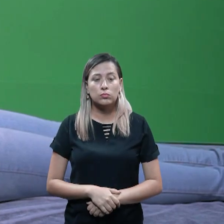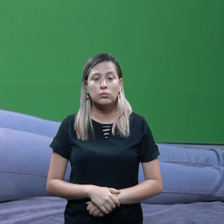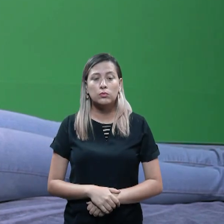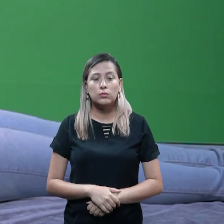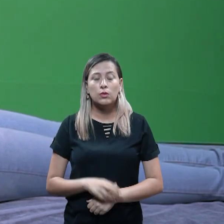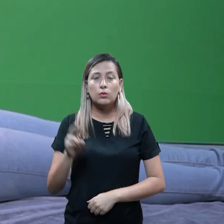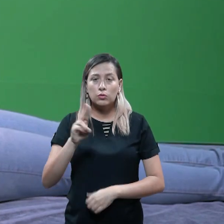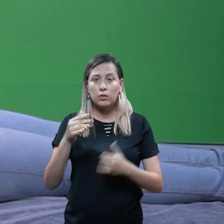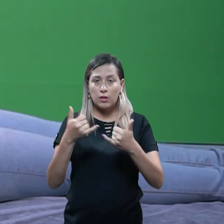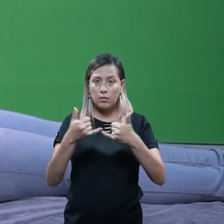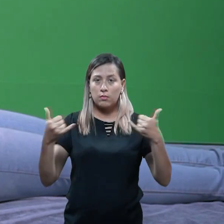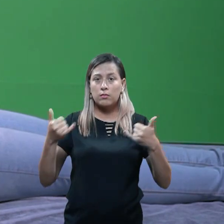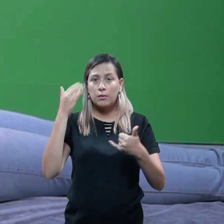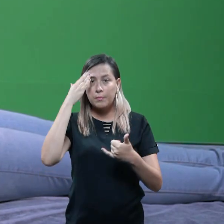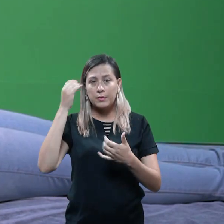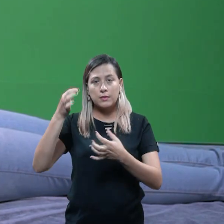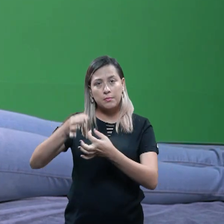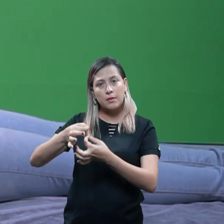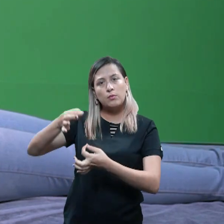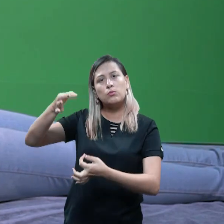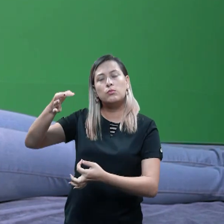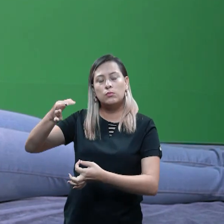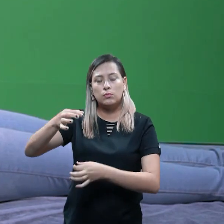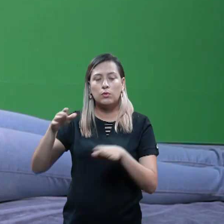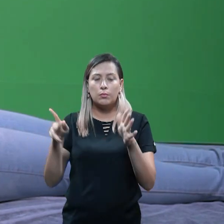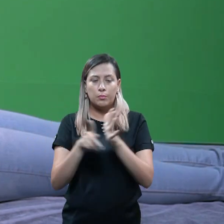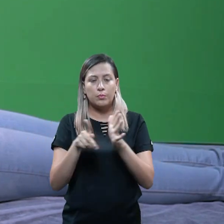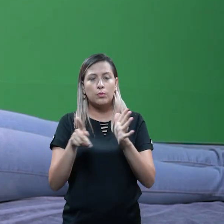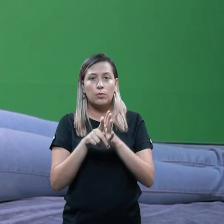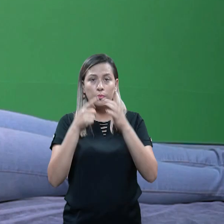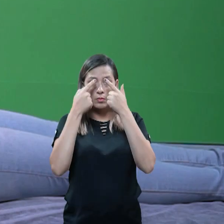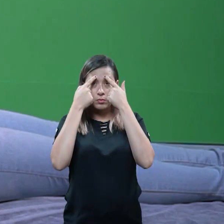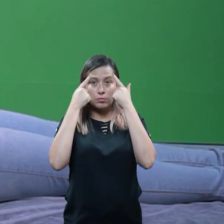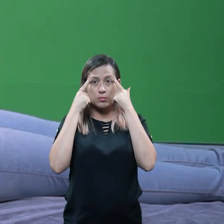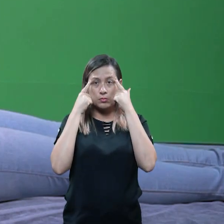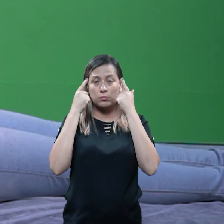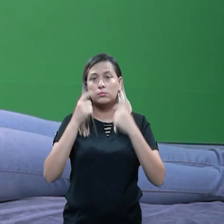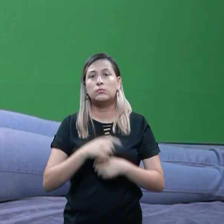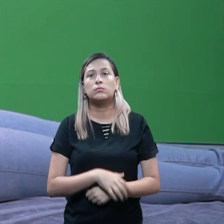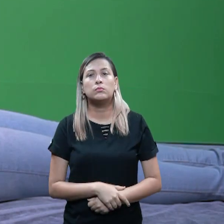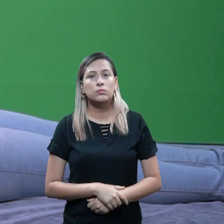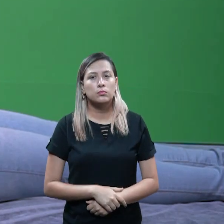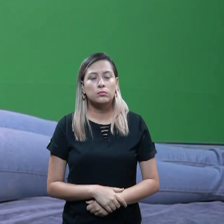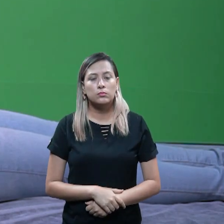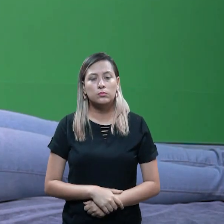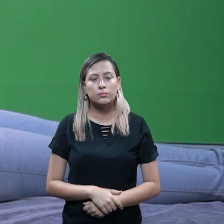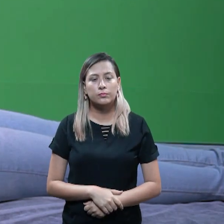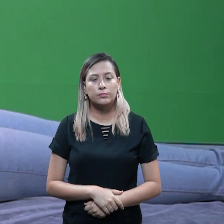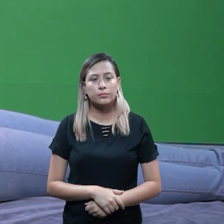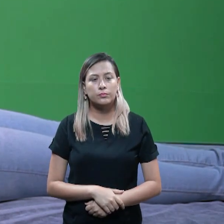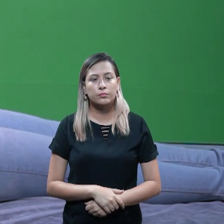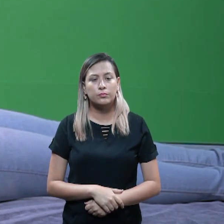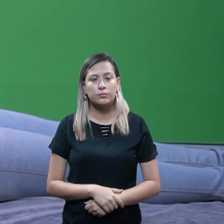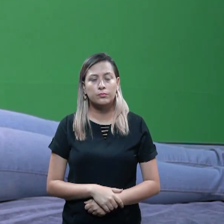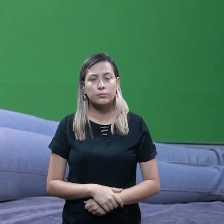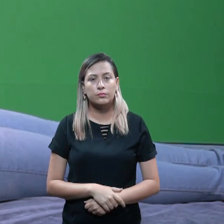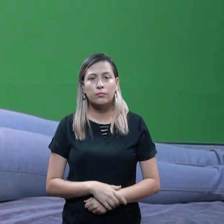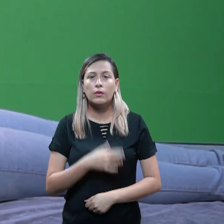sobrancelha, certo? Eu meço a altura da sobrancelha dessa forma, pinto a